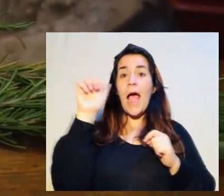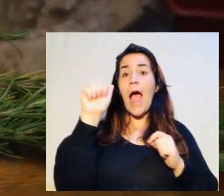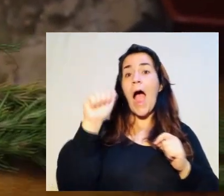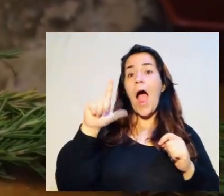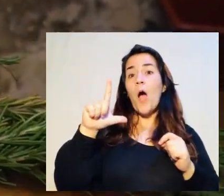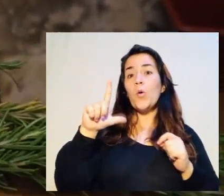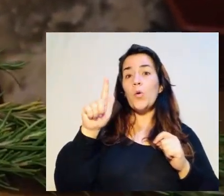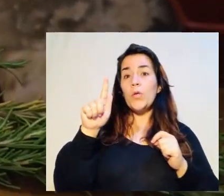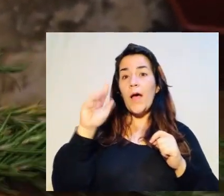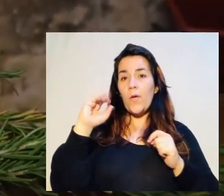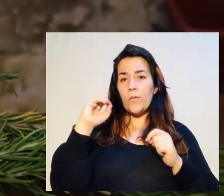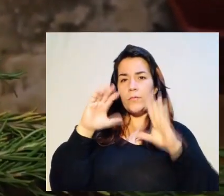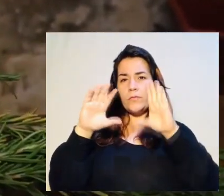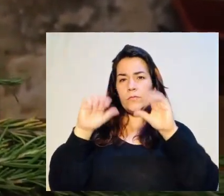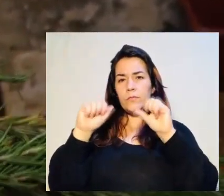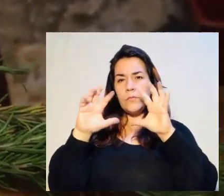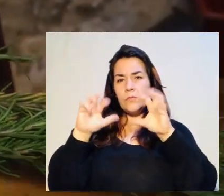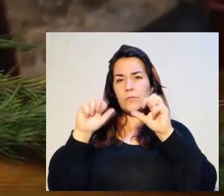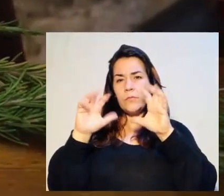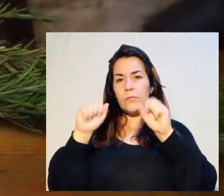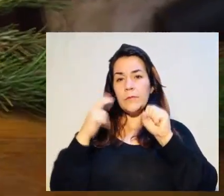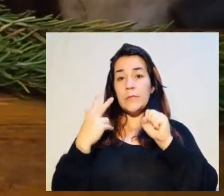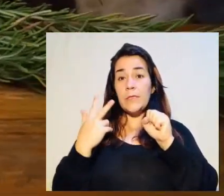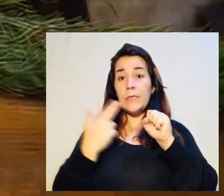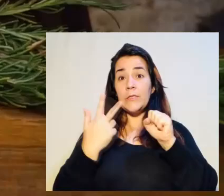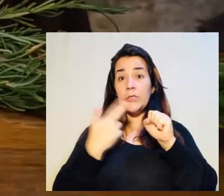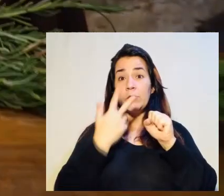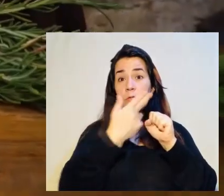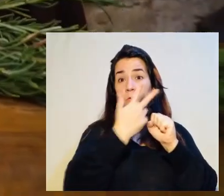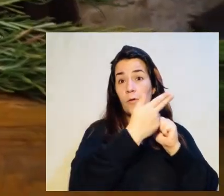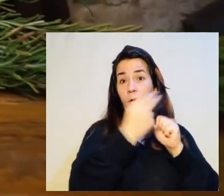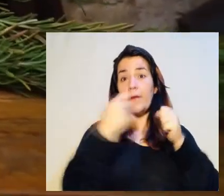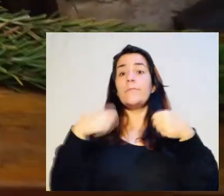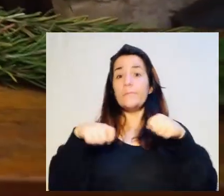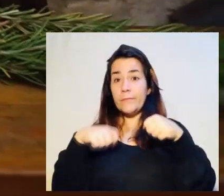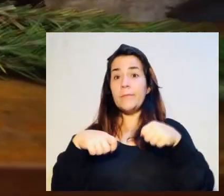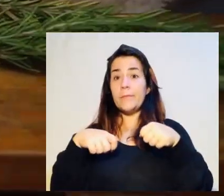ainda 100% algodão. Uma tesoura